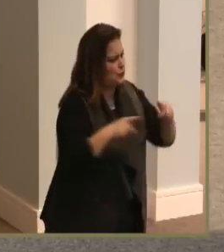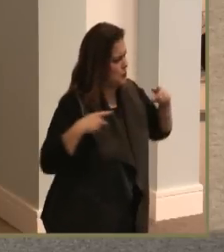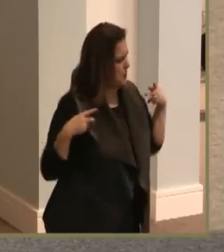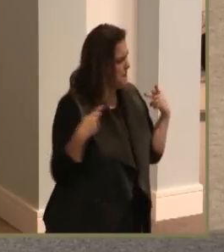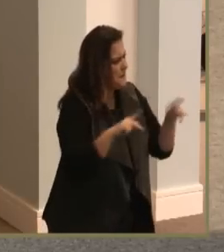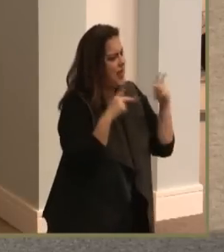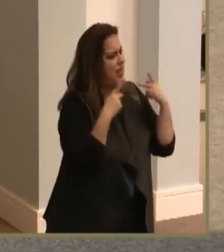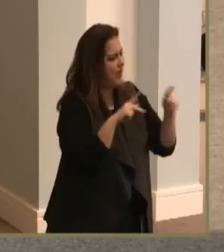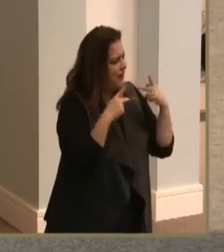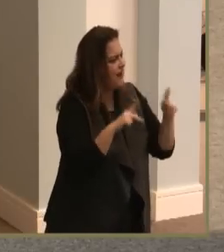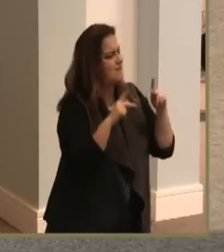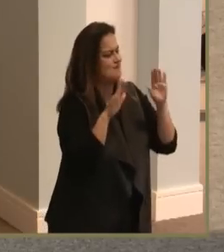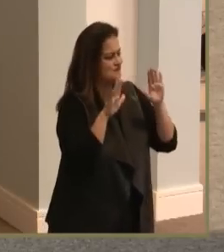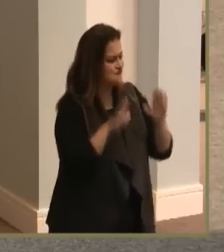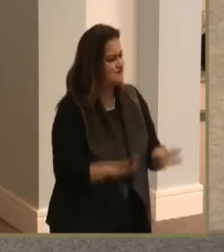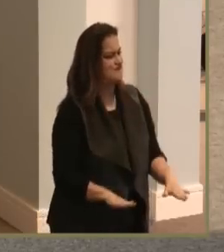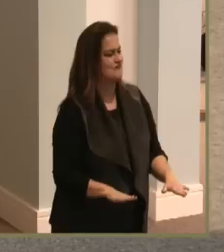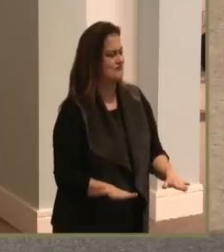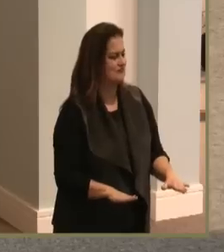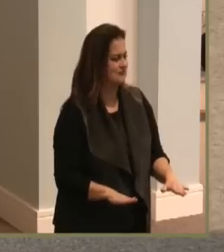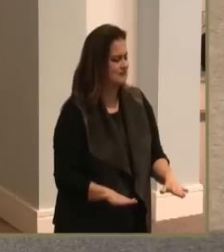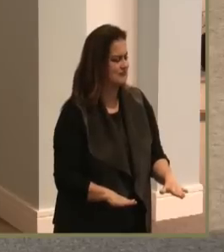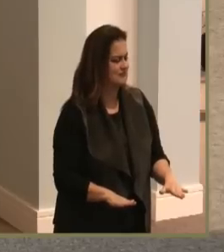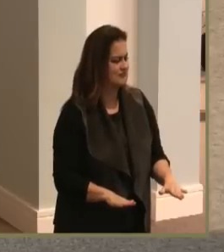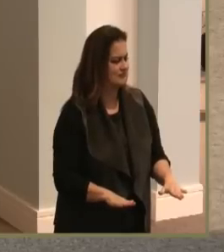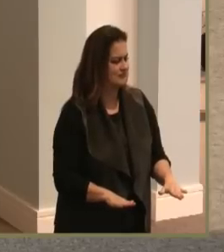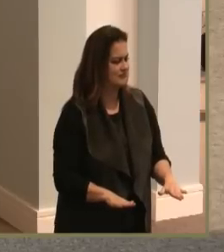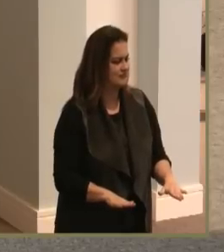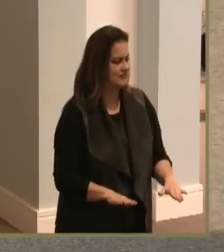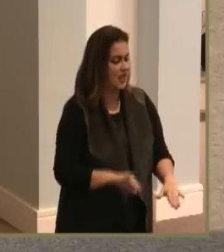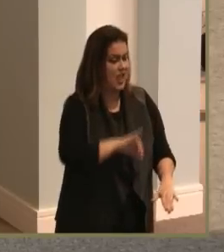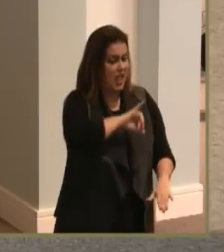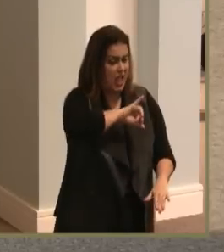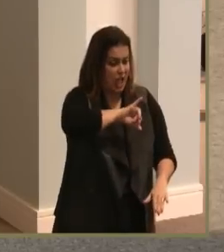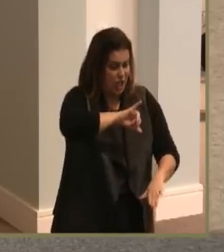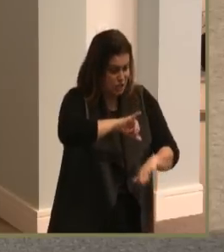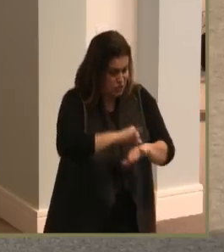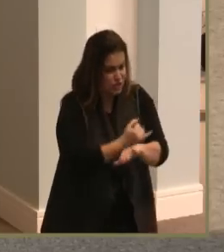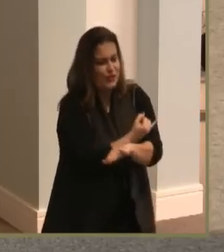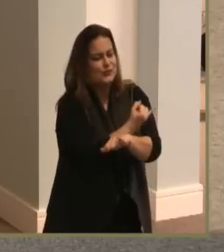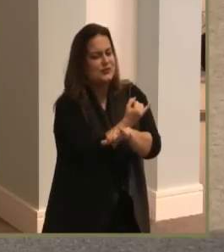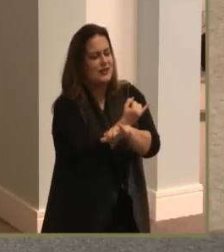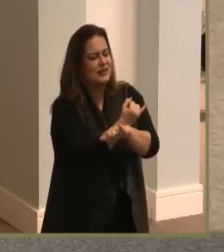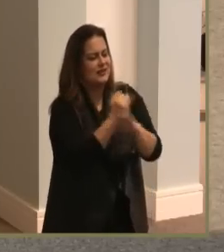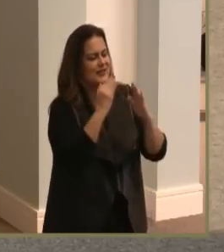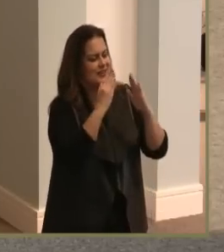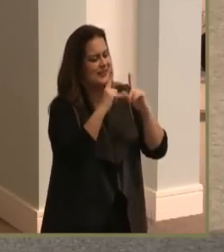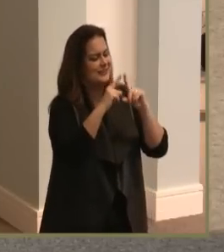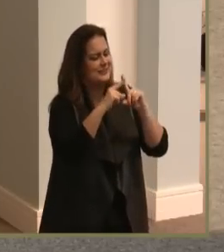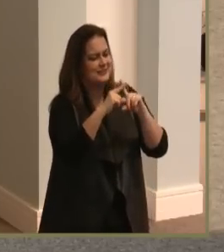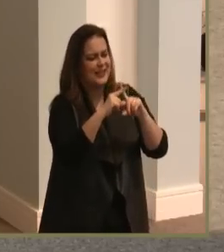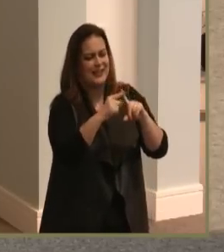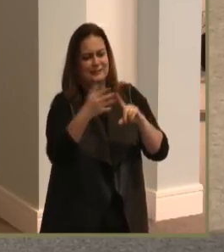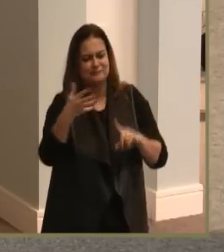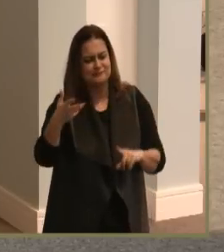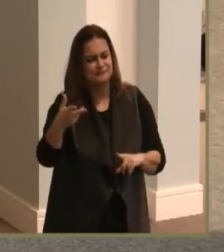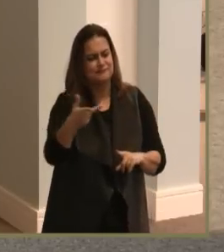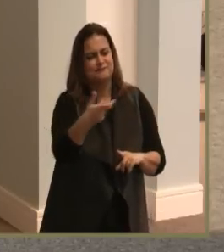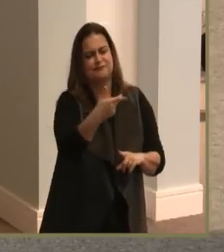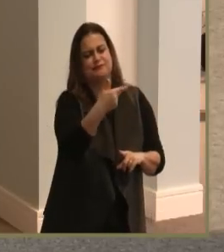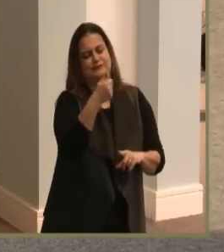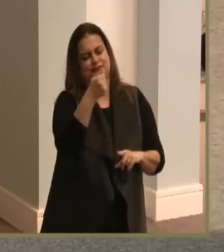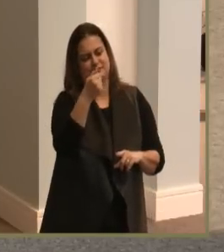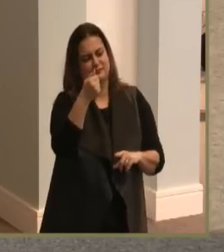evangelho em Jerusalém. Jerusalém vai ser ali o palco da grande igreja. dos discípulos que irão se reunir, que